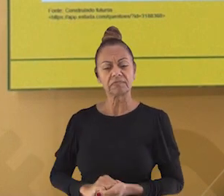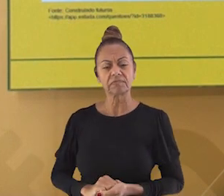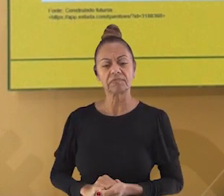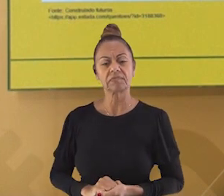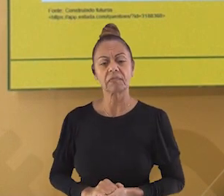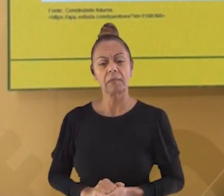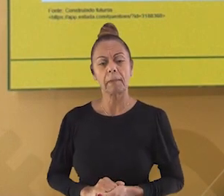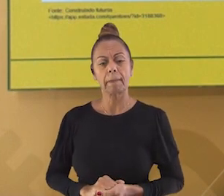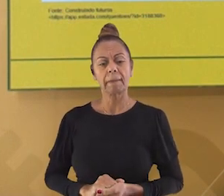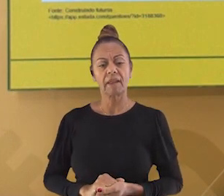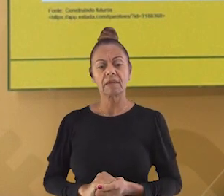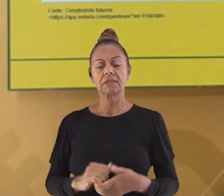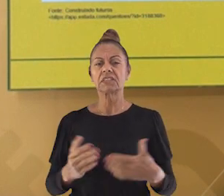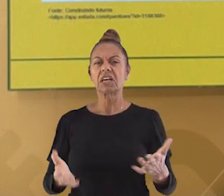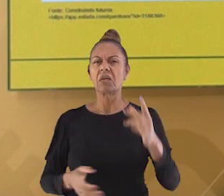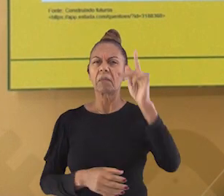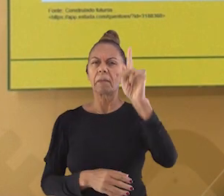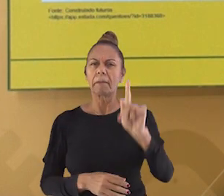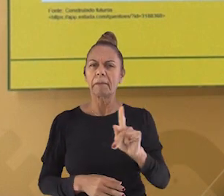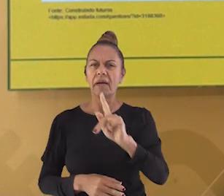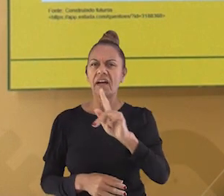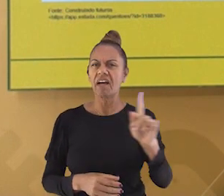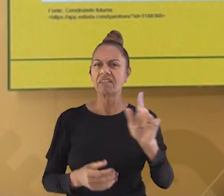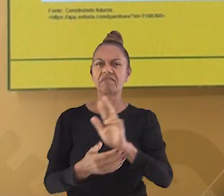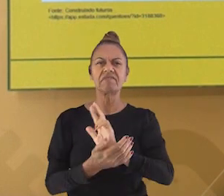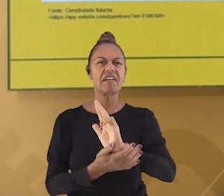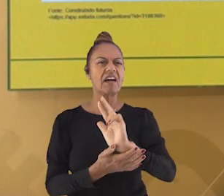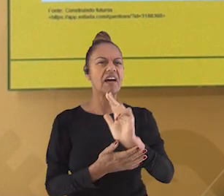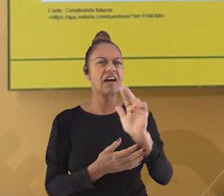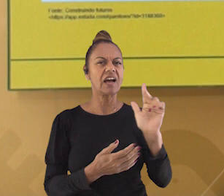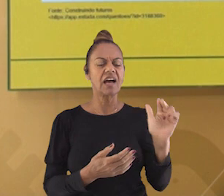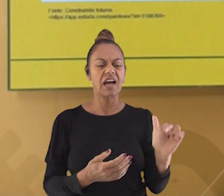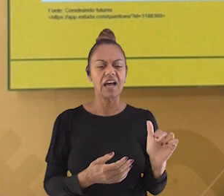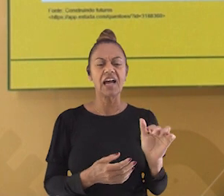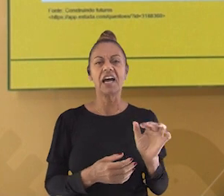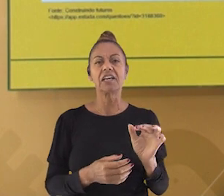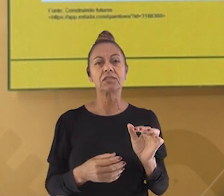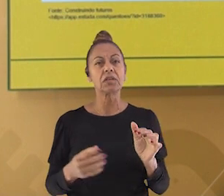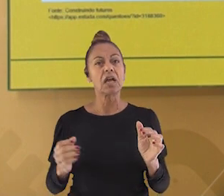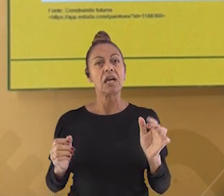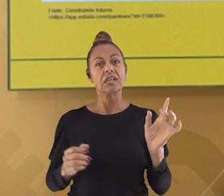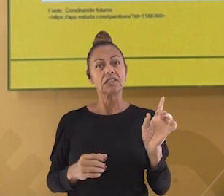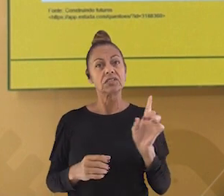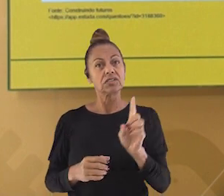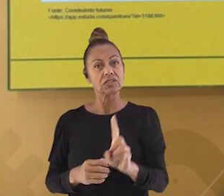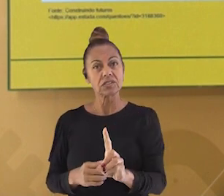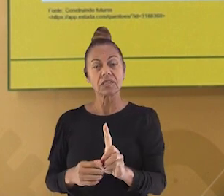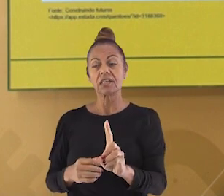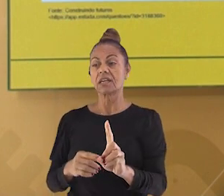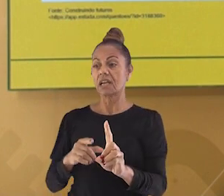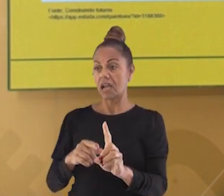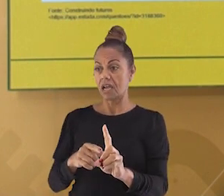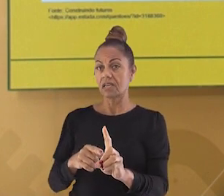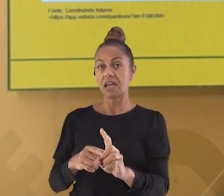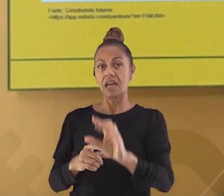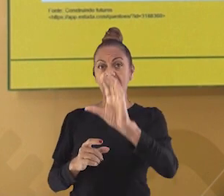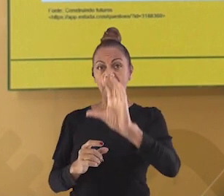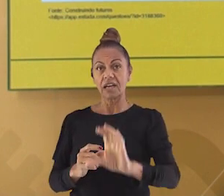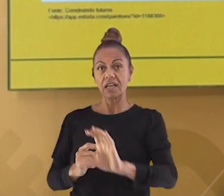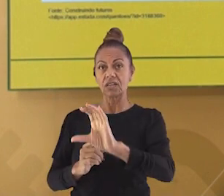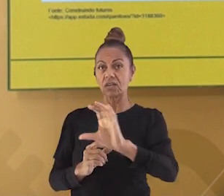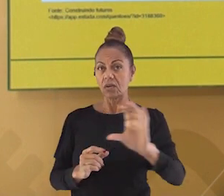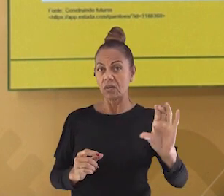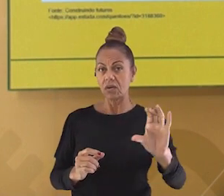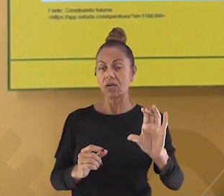cristãos estiveram nessas expedições com o propósito de trazer a religião católica, comum na Europa, para